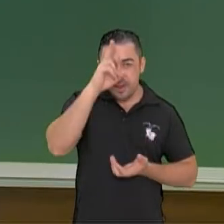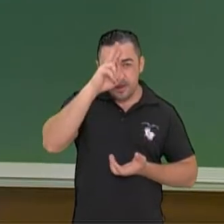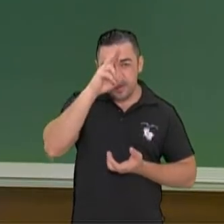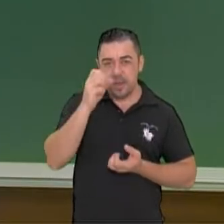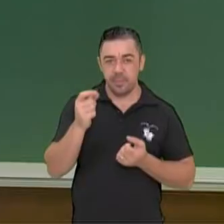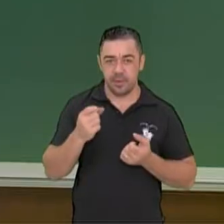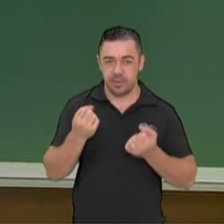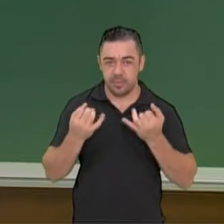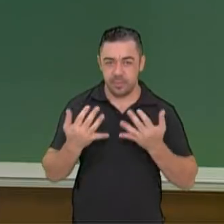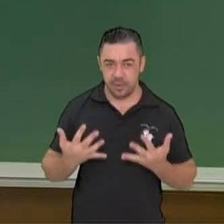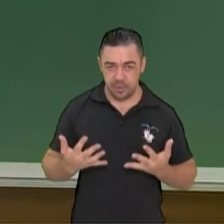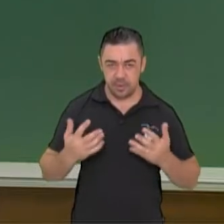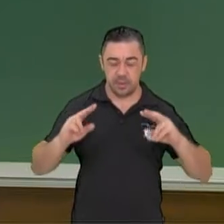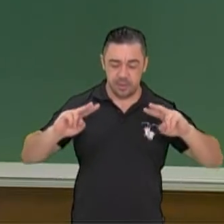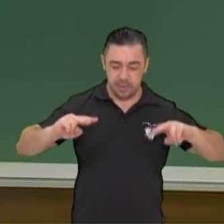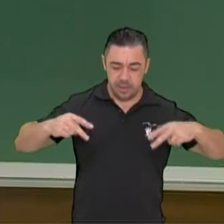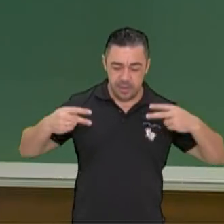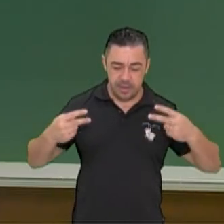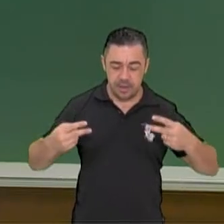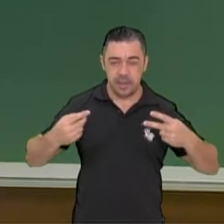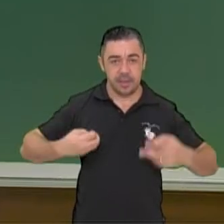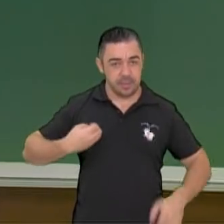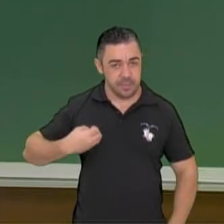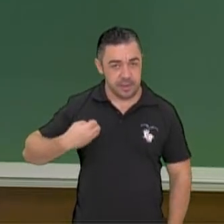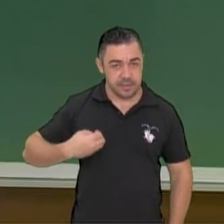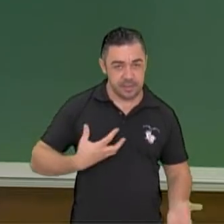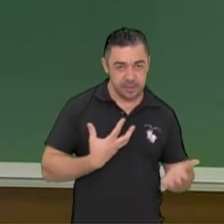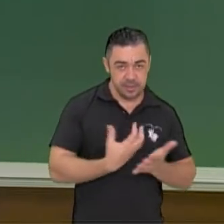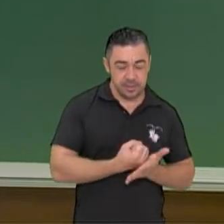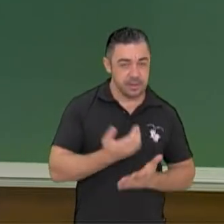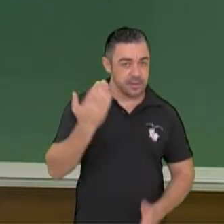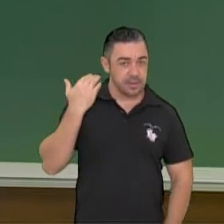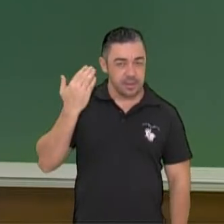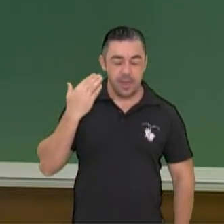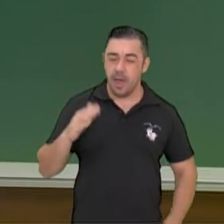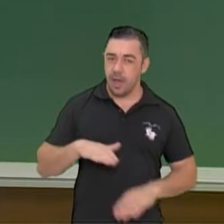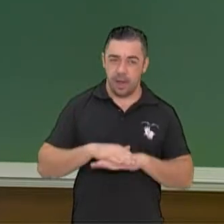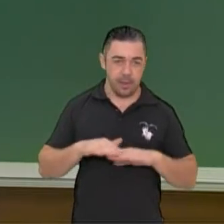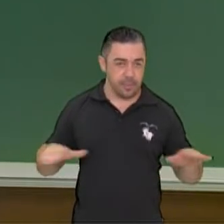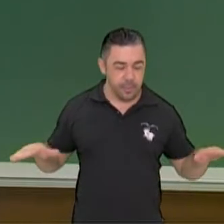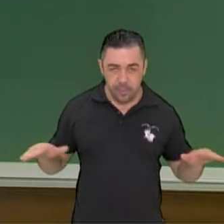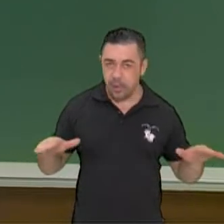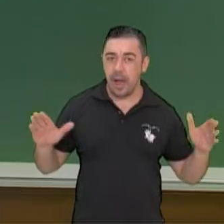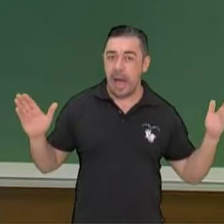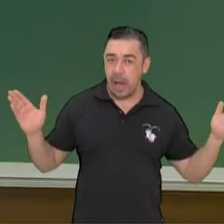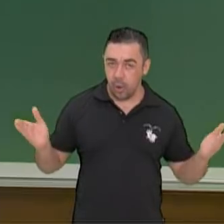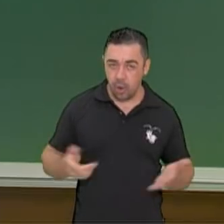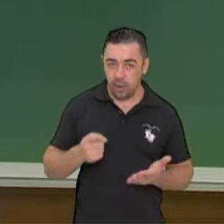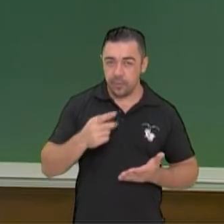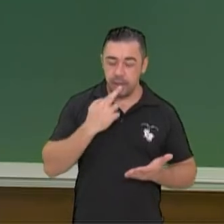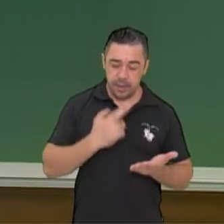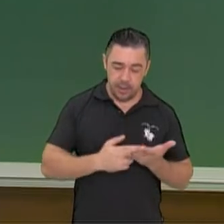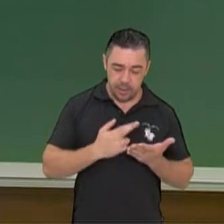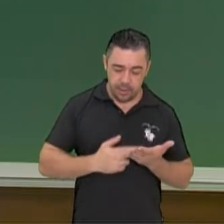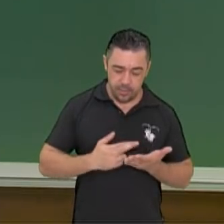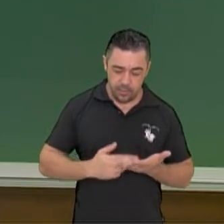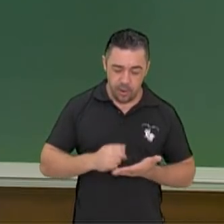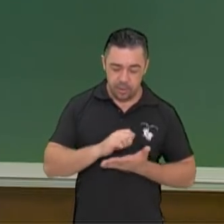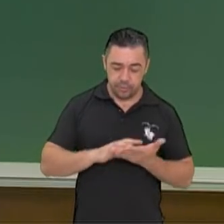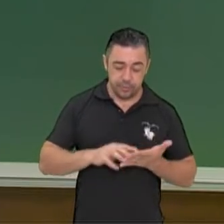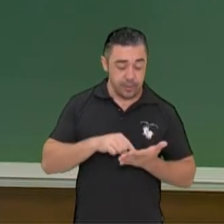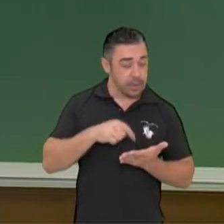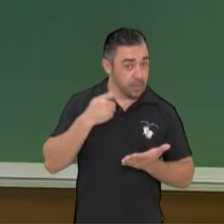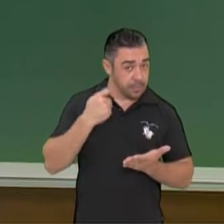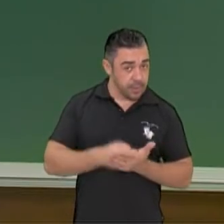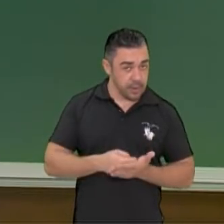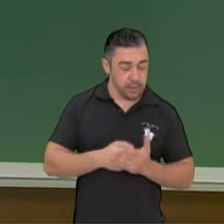que nós tínhamos antes, aquele link de presença que nós tínhamos antes? Pois bem, ele não tem mais. Agora, o que há é a atividade